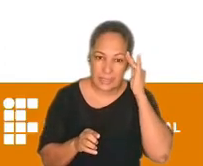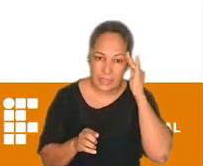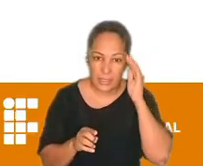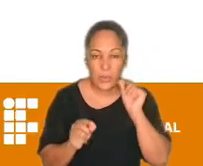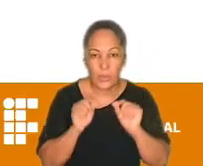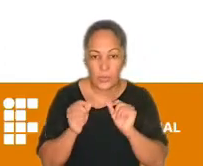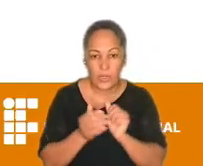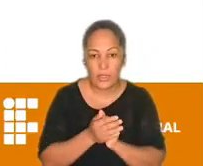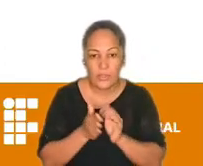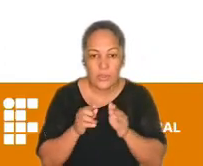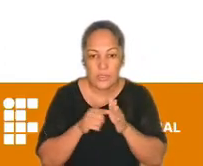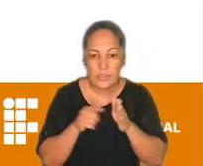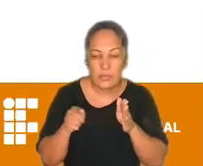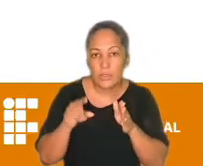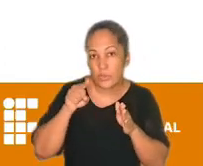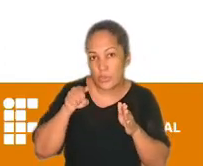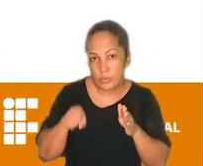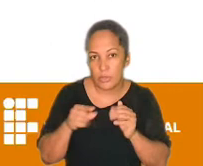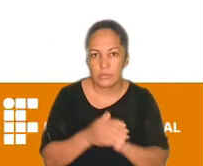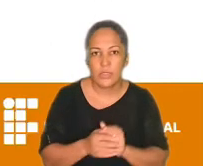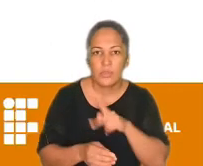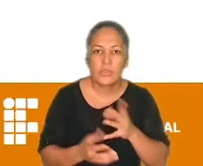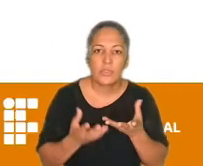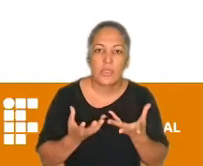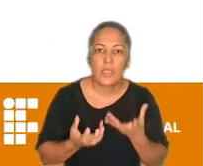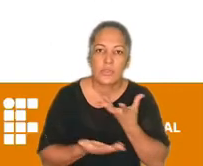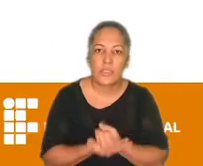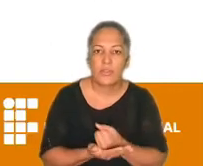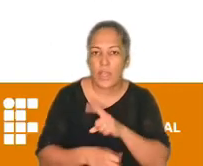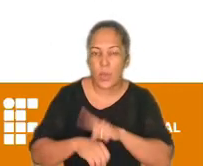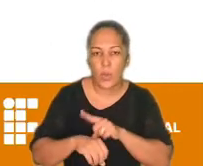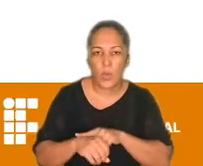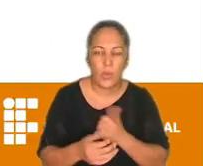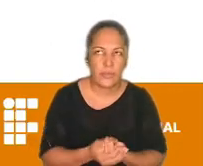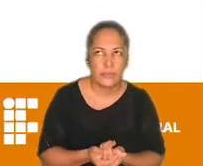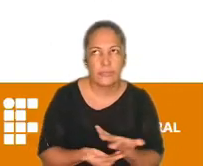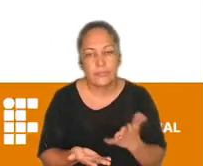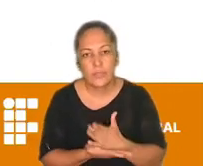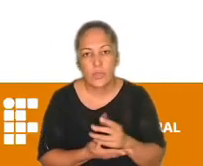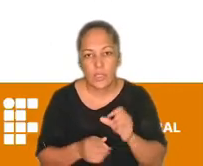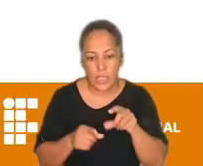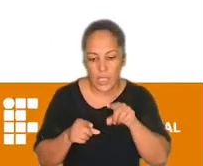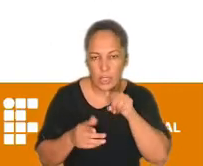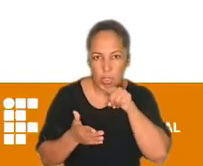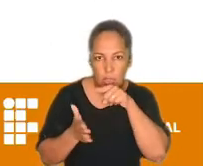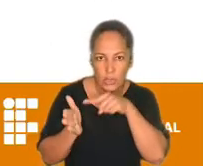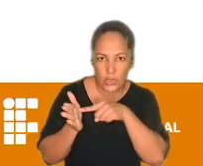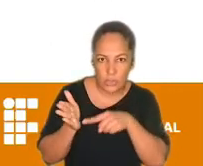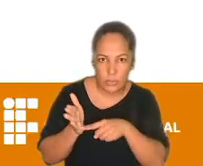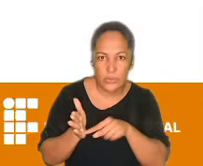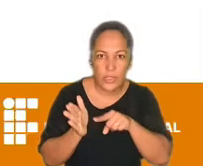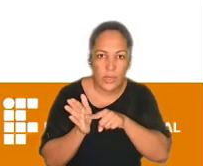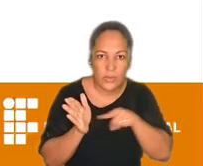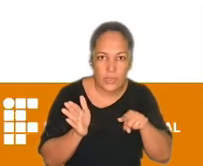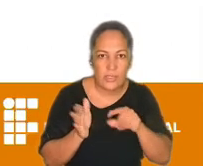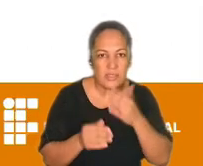aqui é o 2 pontos. Professor, quero salvar a hora. Em vez de colocar o dois pontos aqui, eu quero colocar tracinho, porque eu acho mais bonito. Não